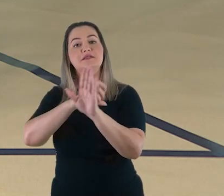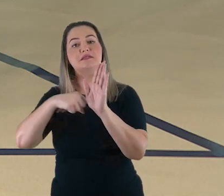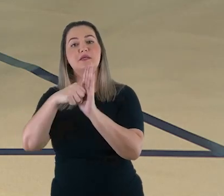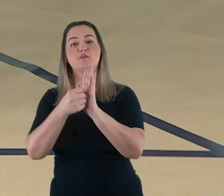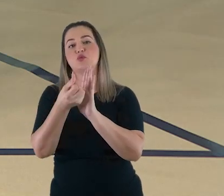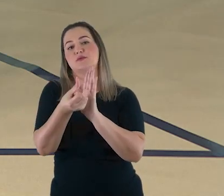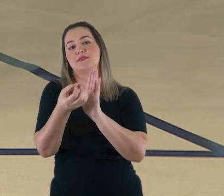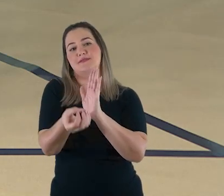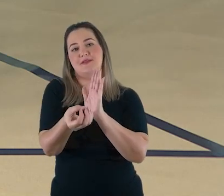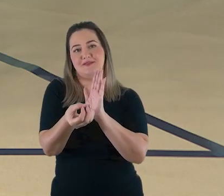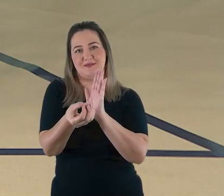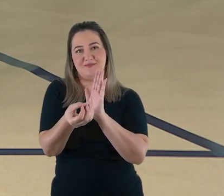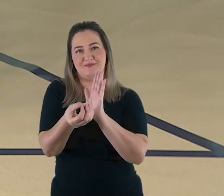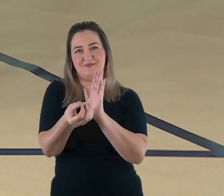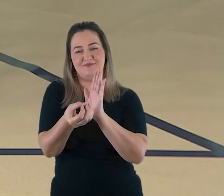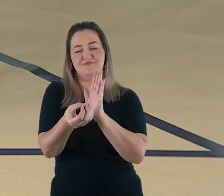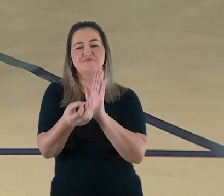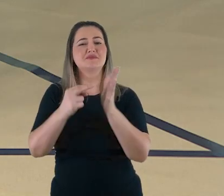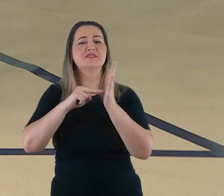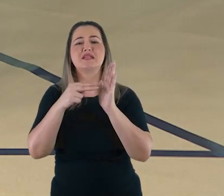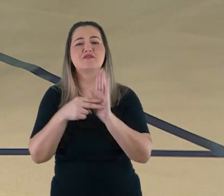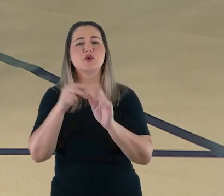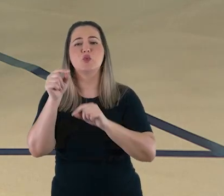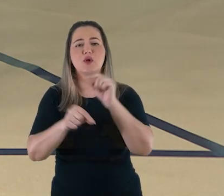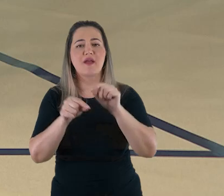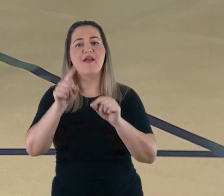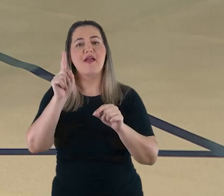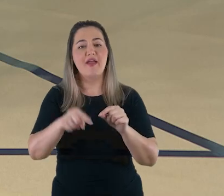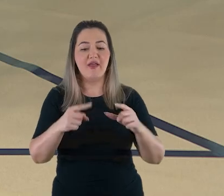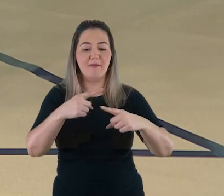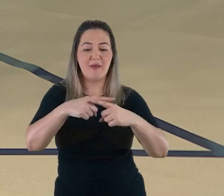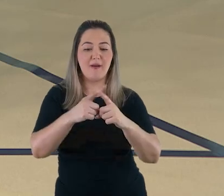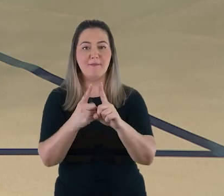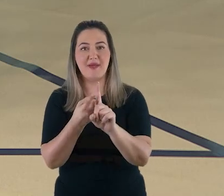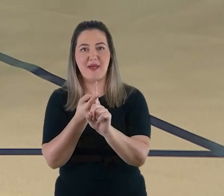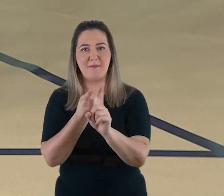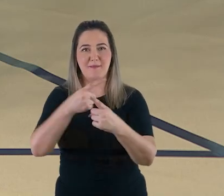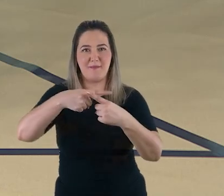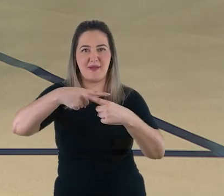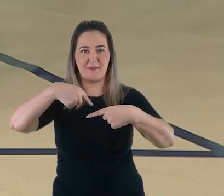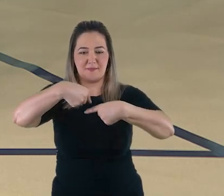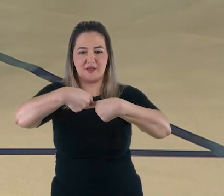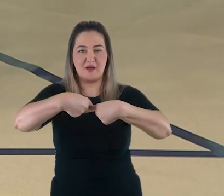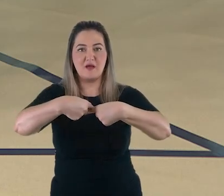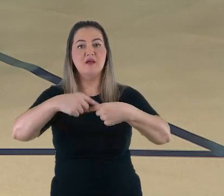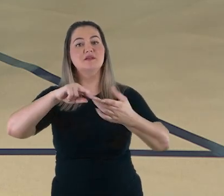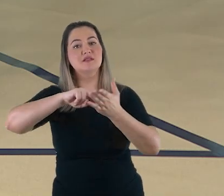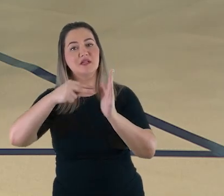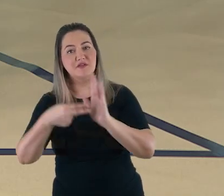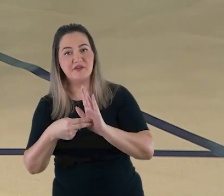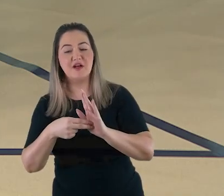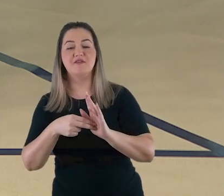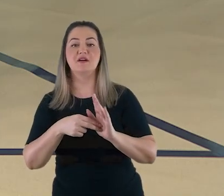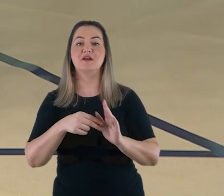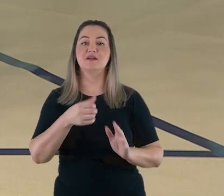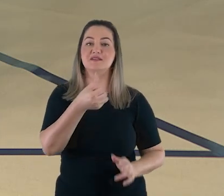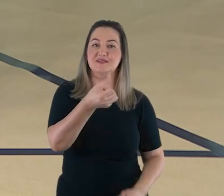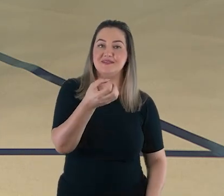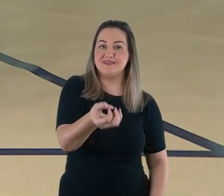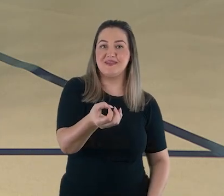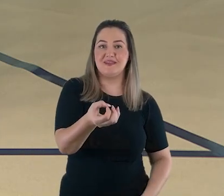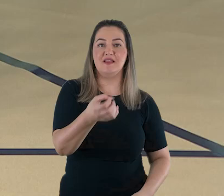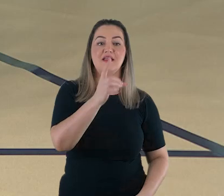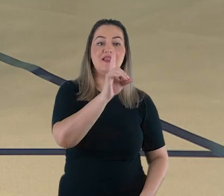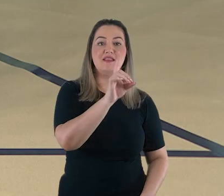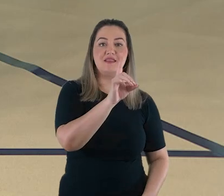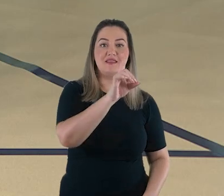para 60. Ou seja, o valor do logograma de Anu era D60. Percebeu ali